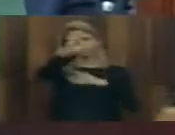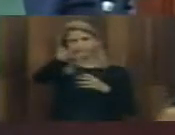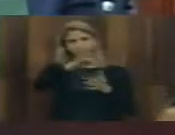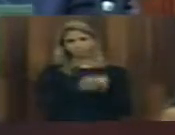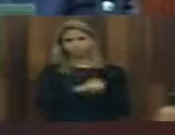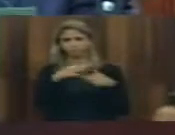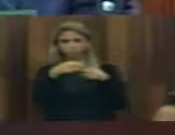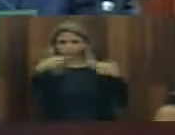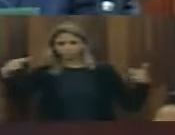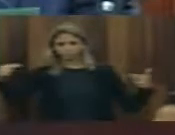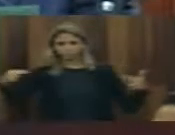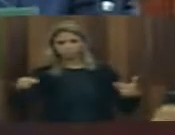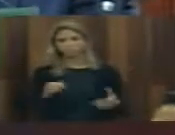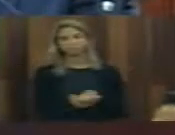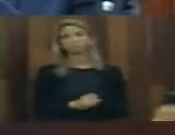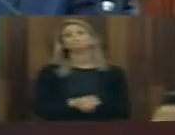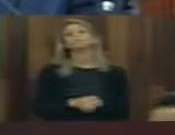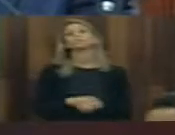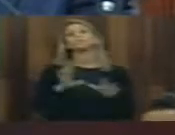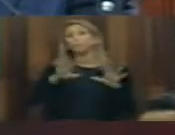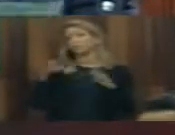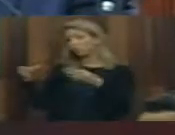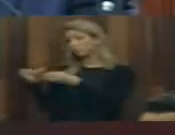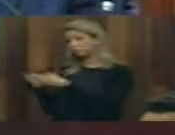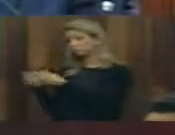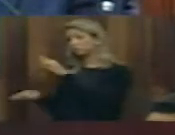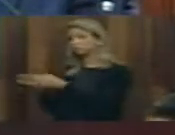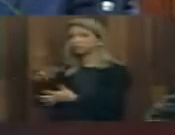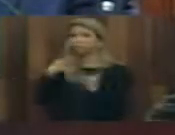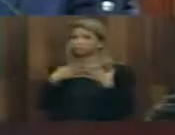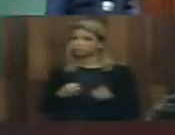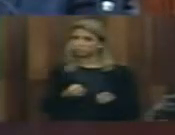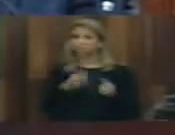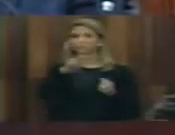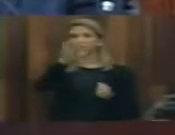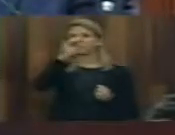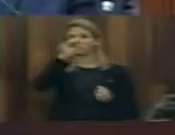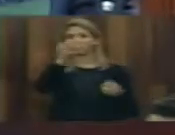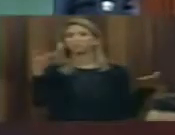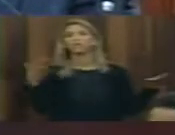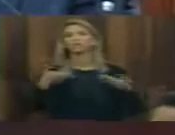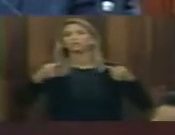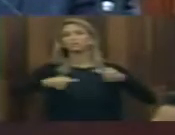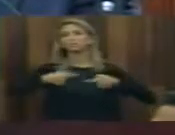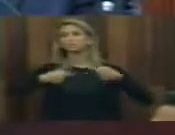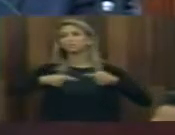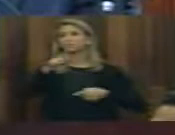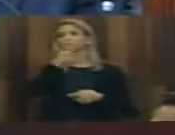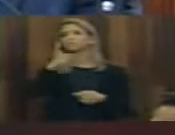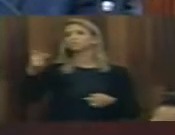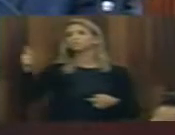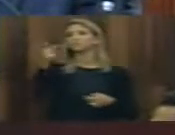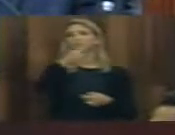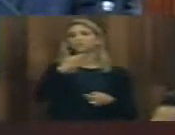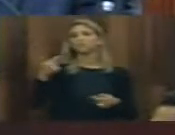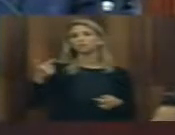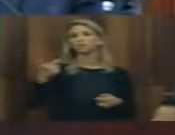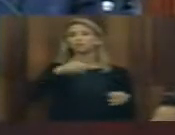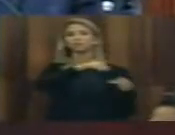e da outras providências. Parecer é favorável da CCJ. Em discussão, parecer. Não havendo quem queira